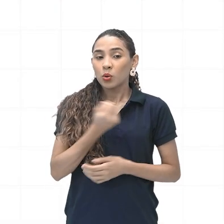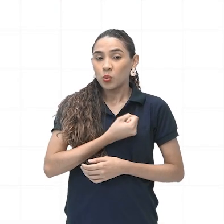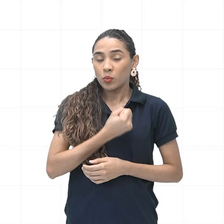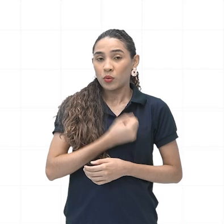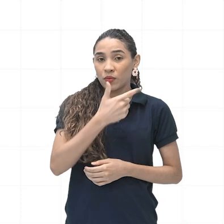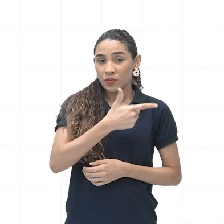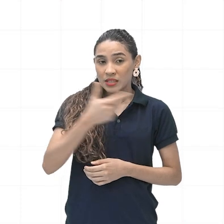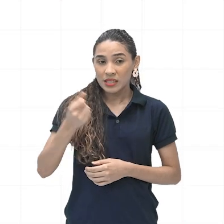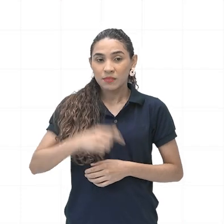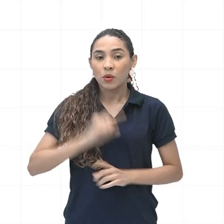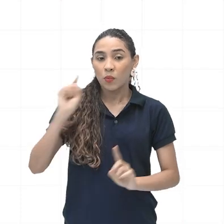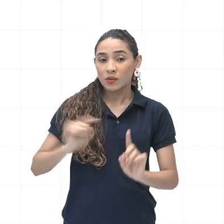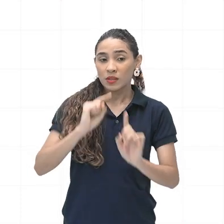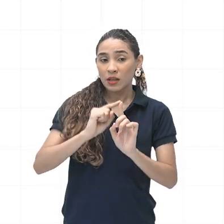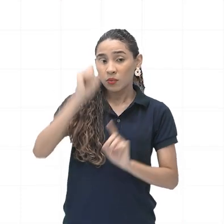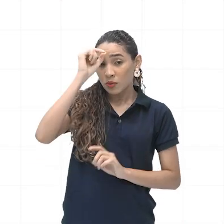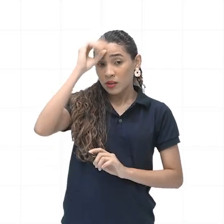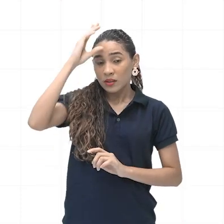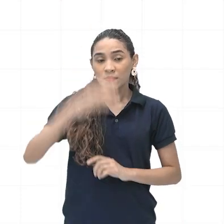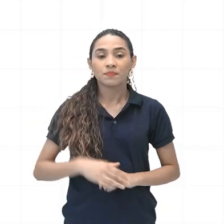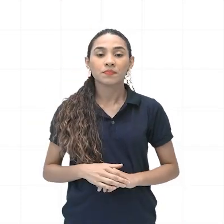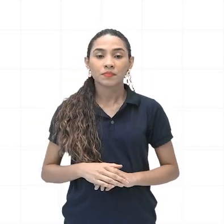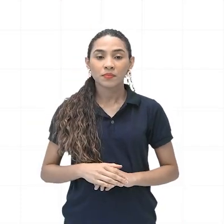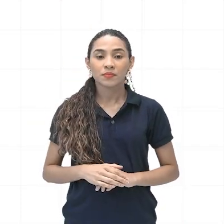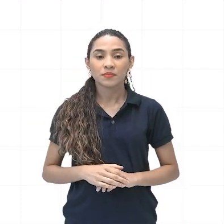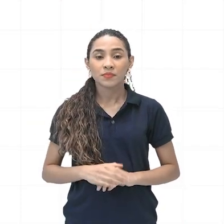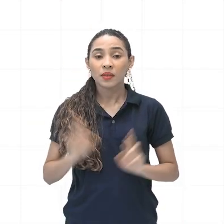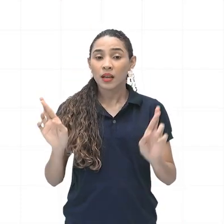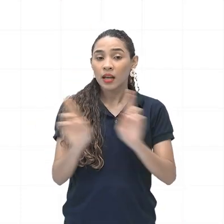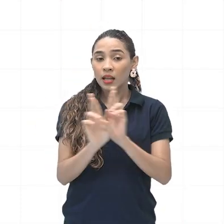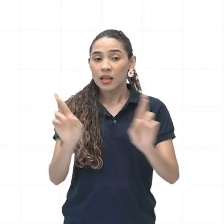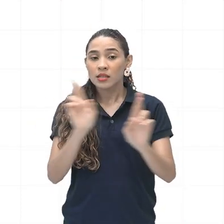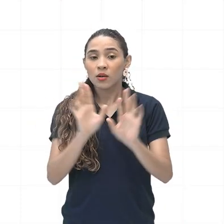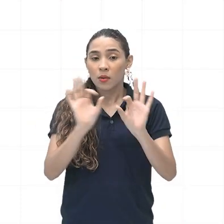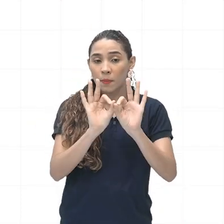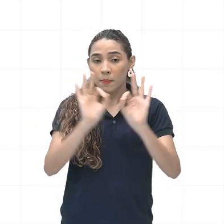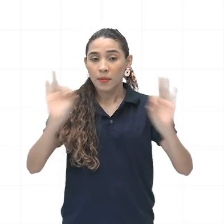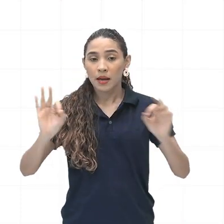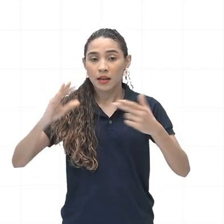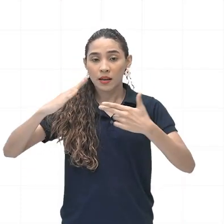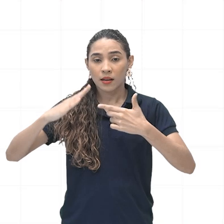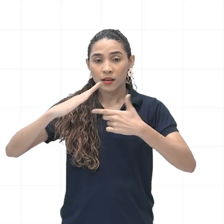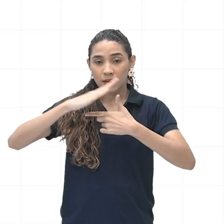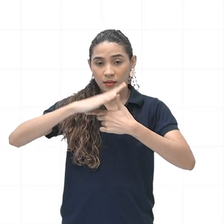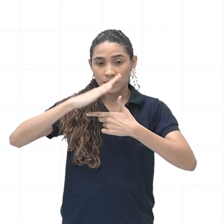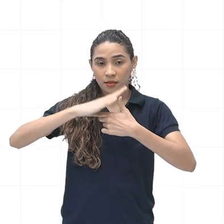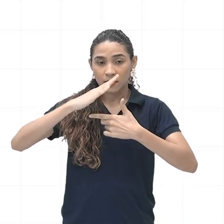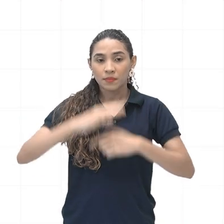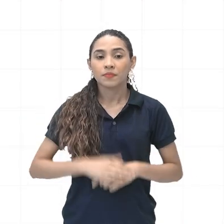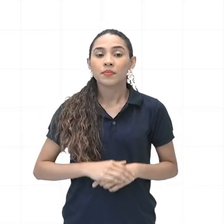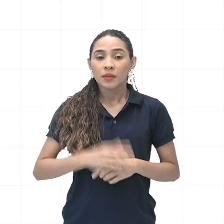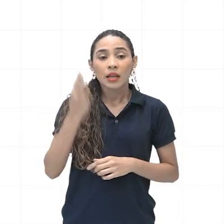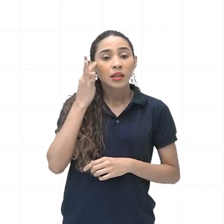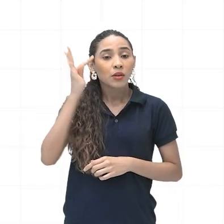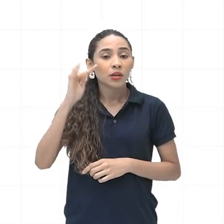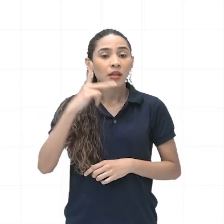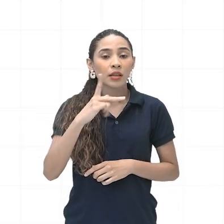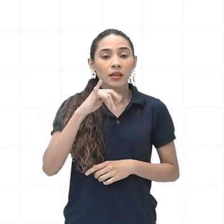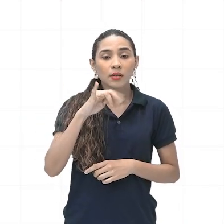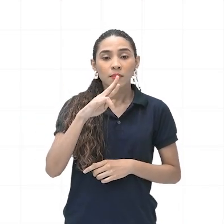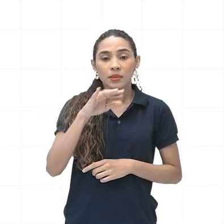número 26, o objeto de conhecimento, relações métricas no triângulo retângulo, teorema de